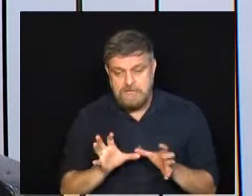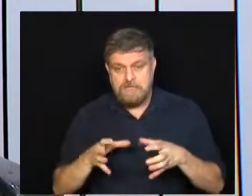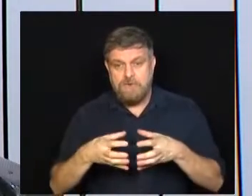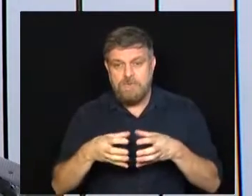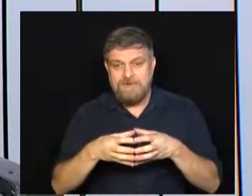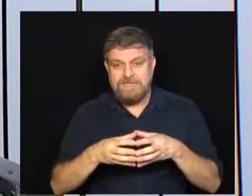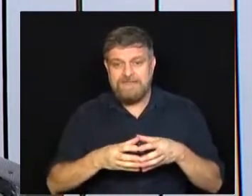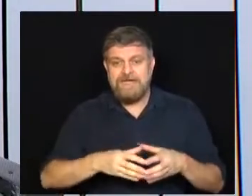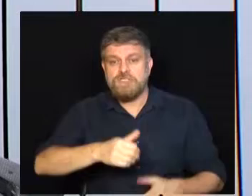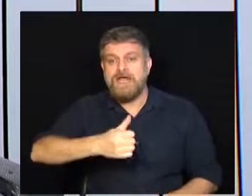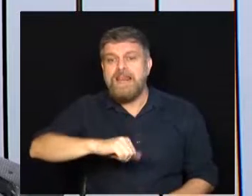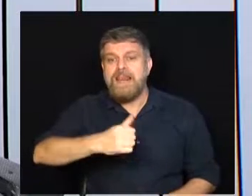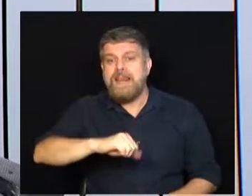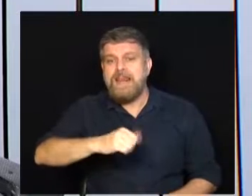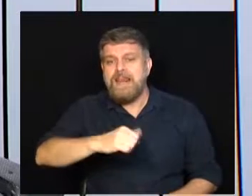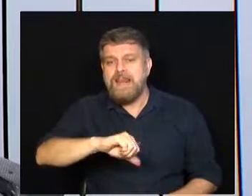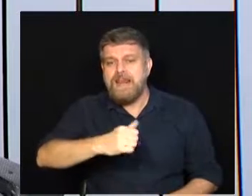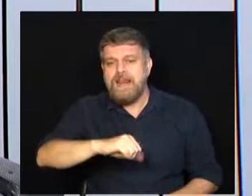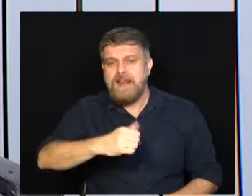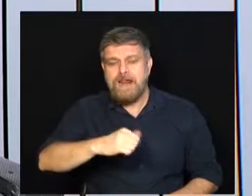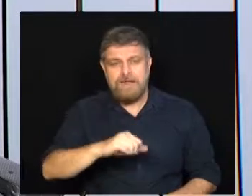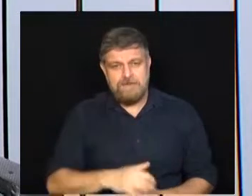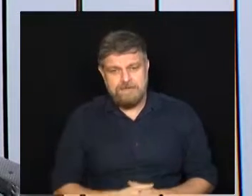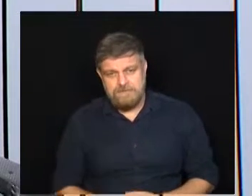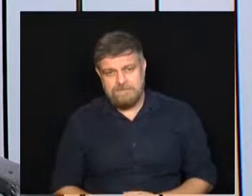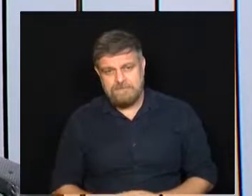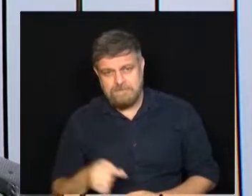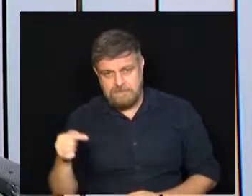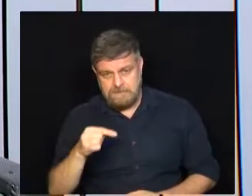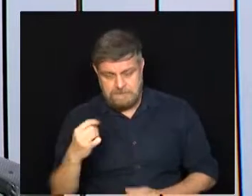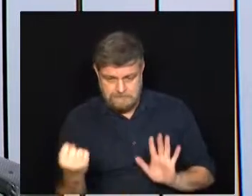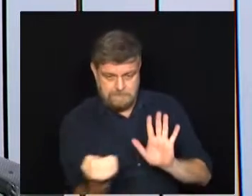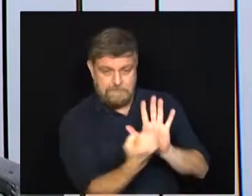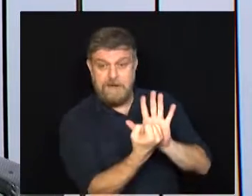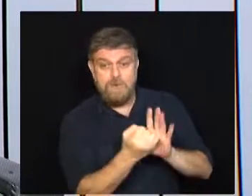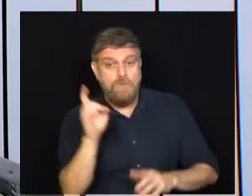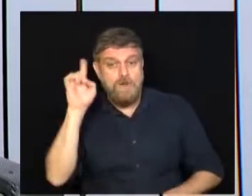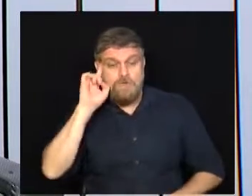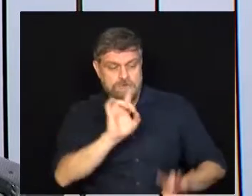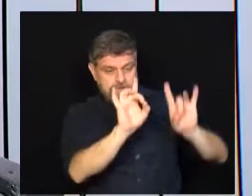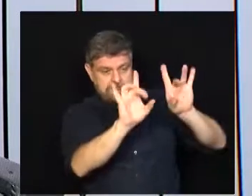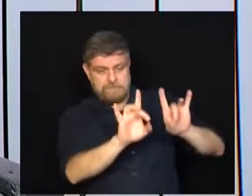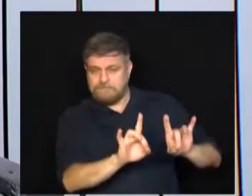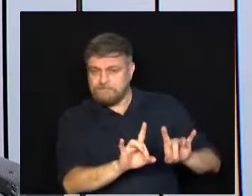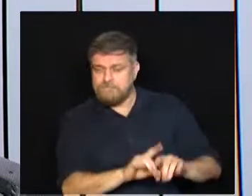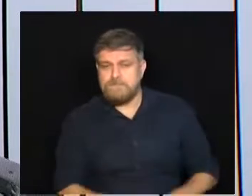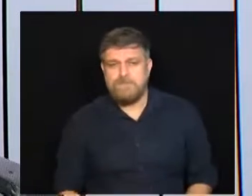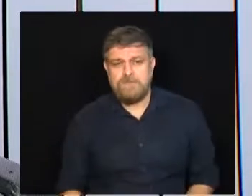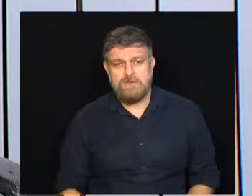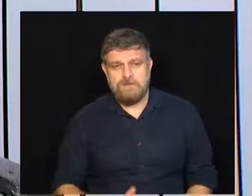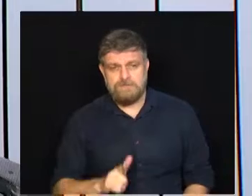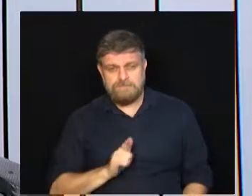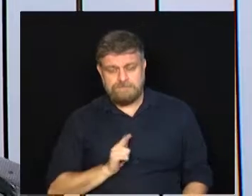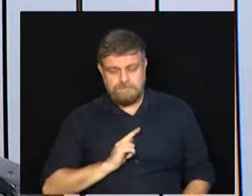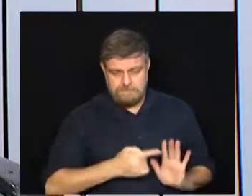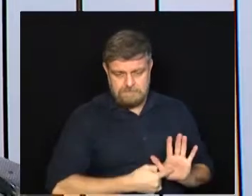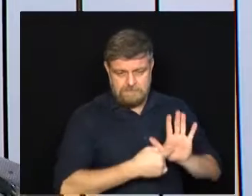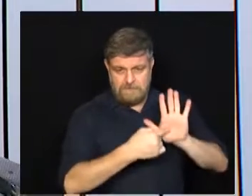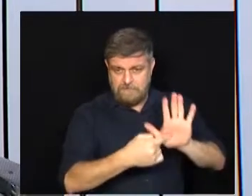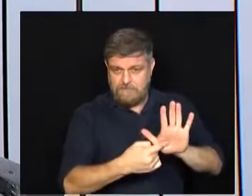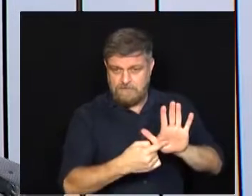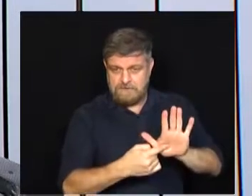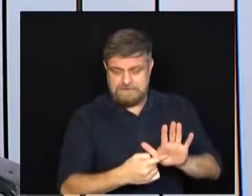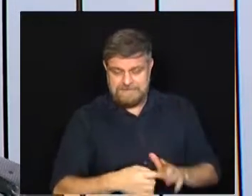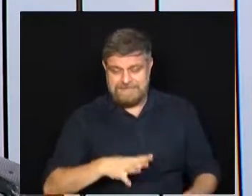na verdade, é um marco de um dia, mas o que serve para colocar na pauta